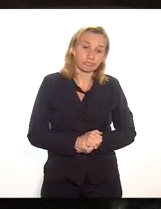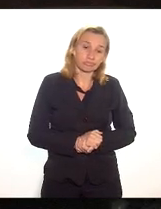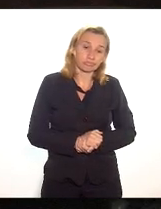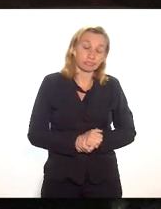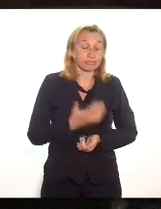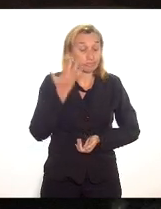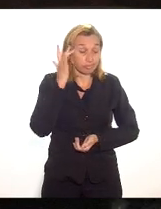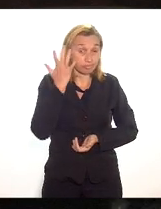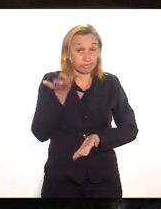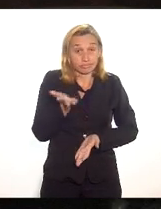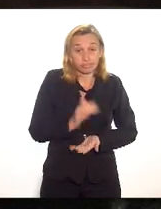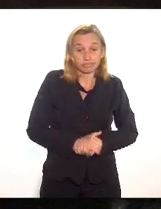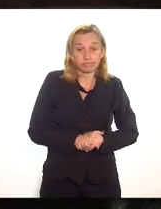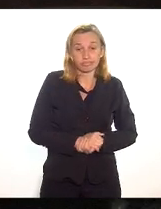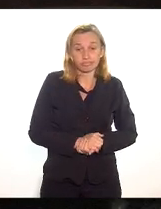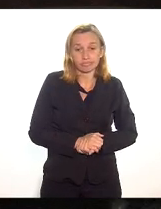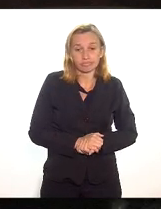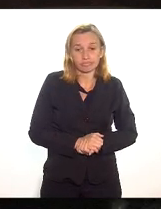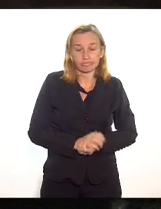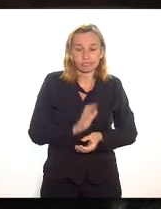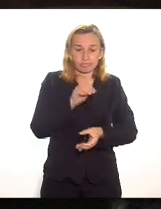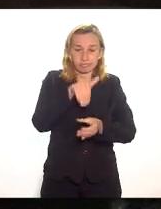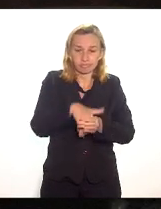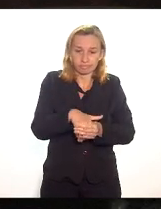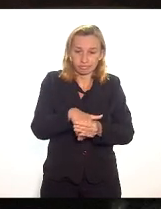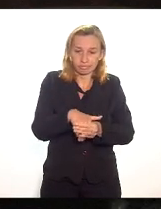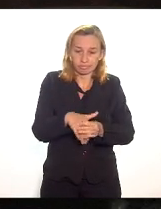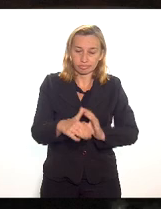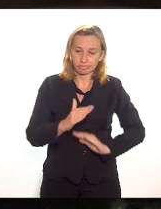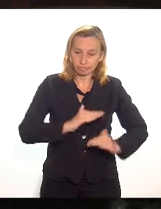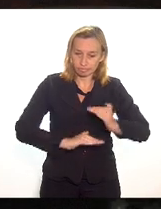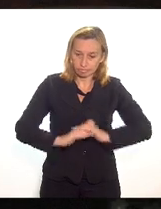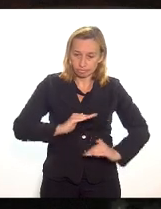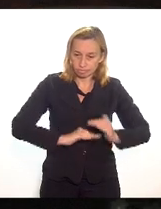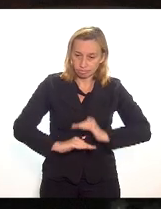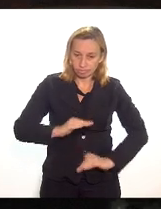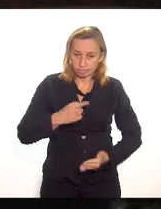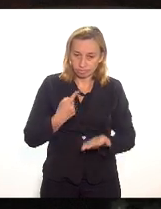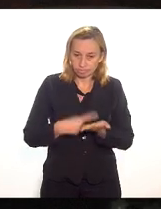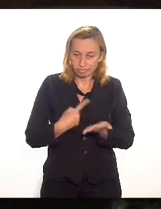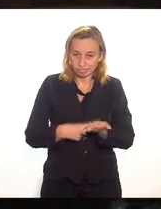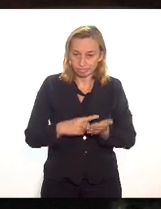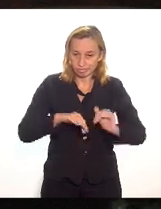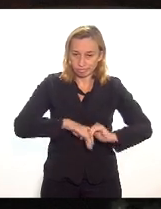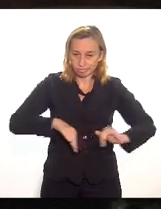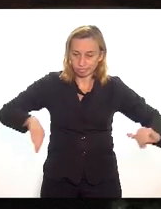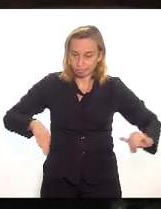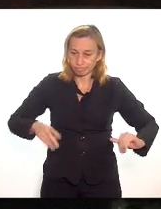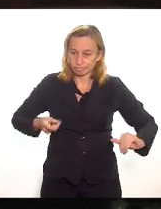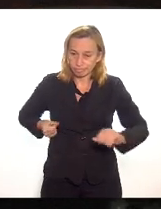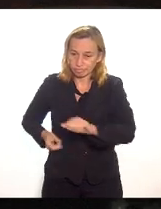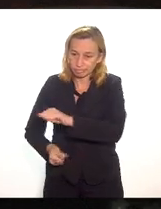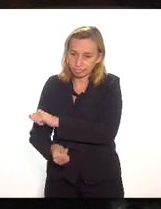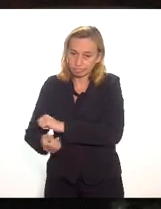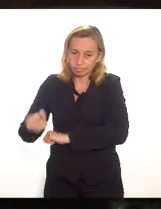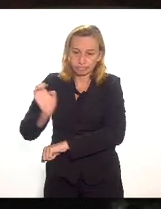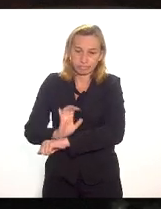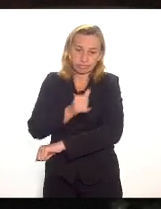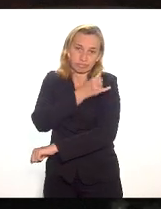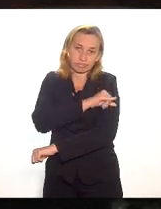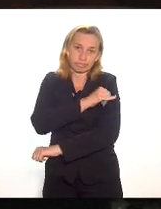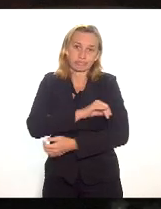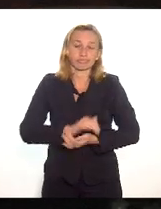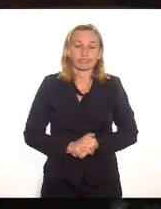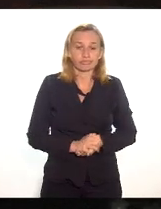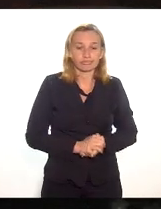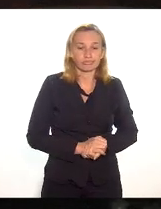eu acho que votar para retroceder num acordo é afastar investimento para o Rio de Janeiro, é